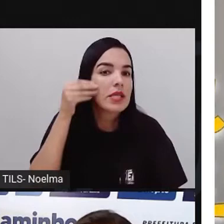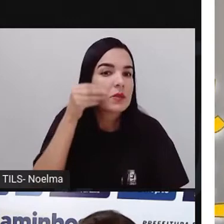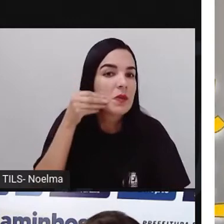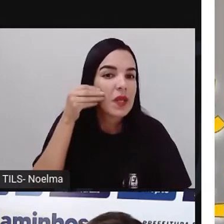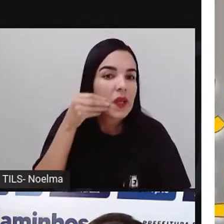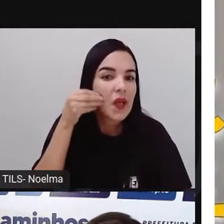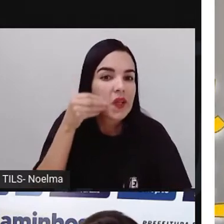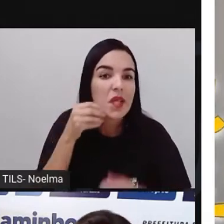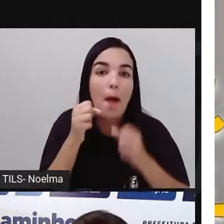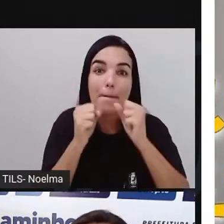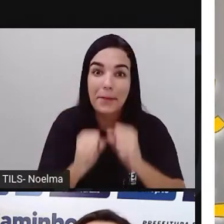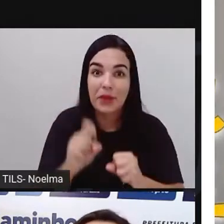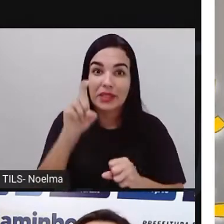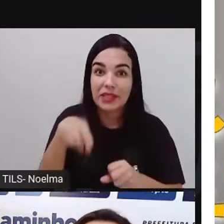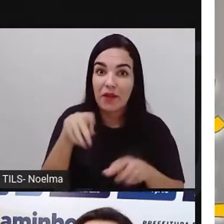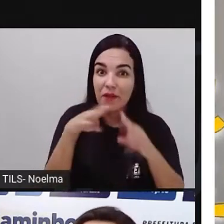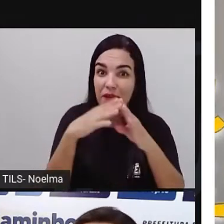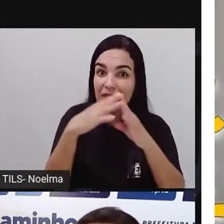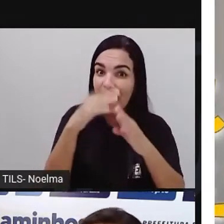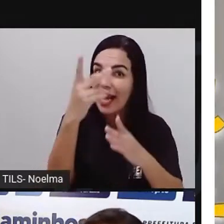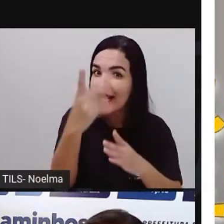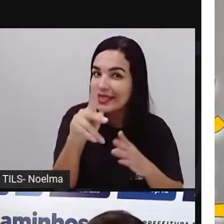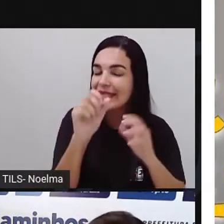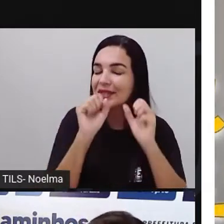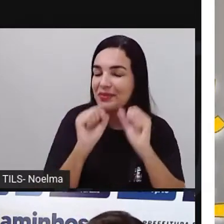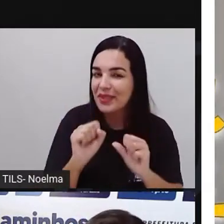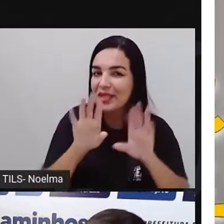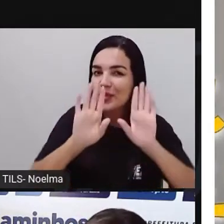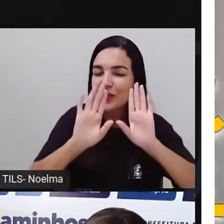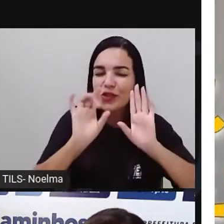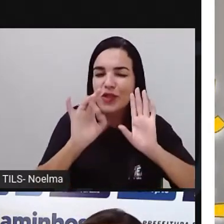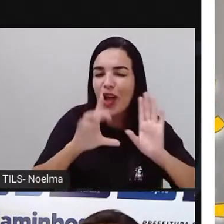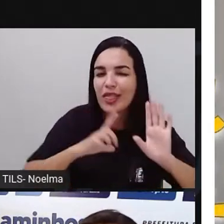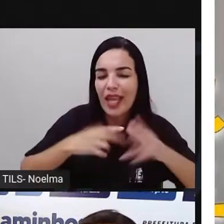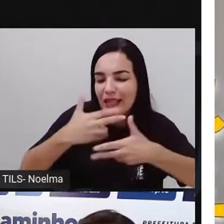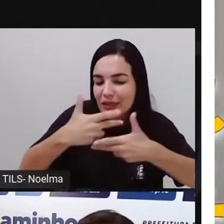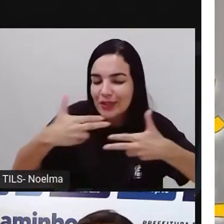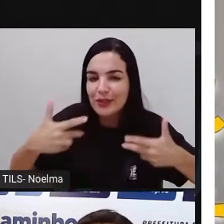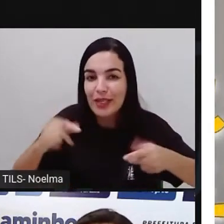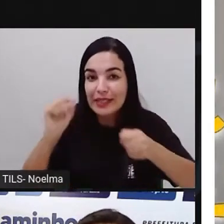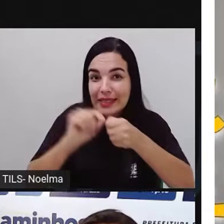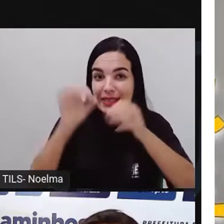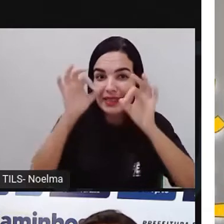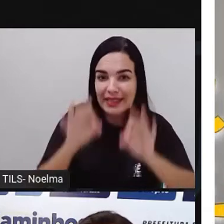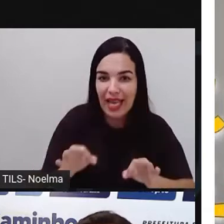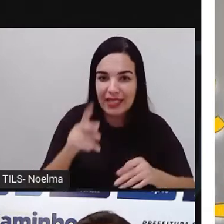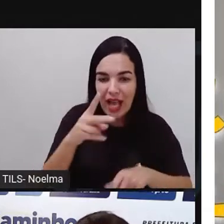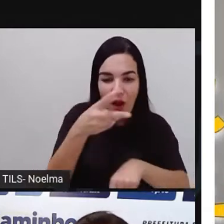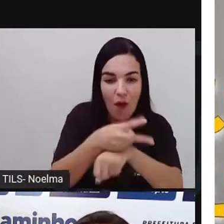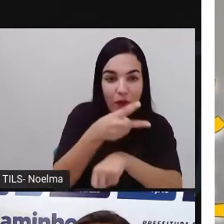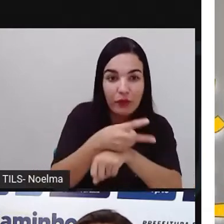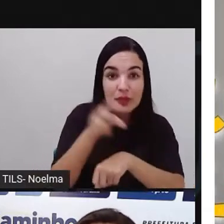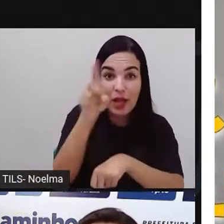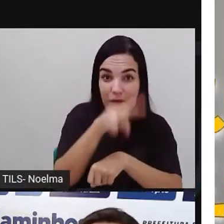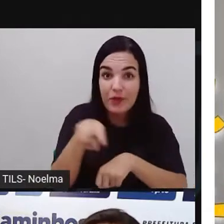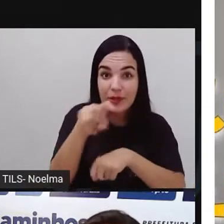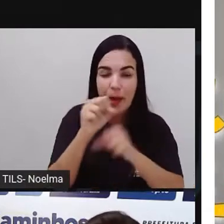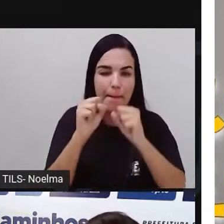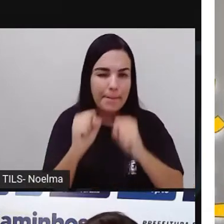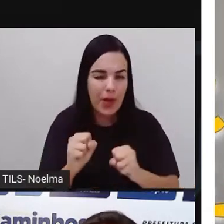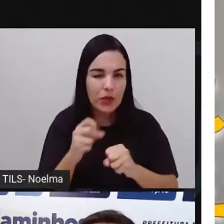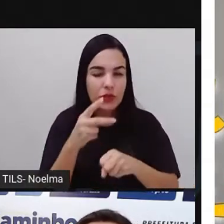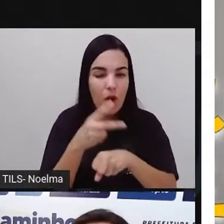ser feita aí na sua casa, né? É só separar os materiais. A Pro vai passar o vídeo agora, mas se você quiser